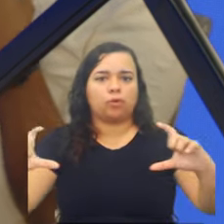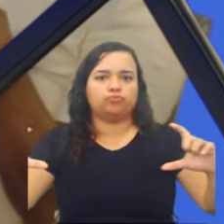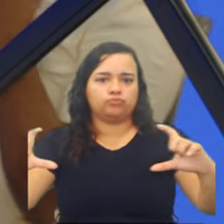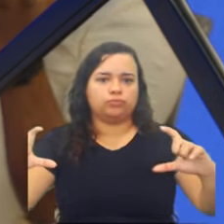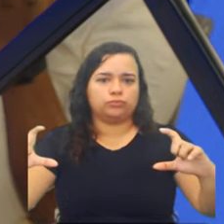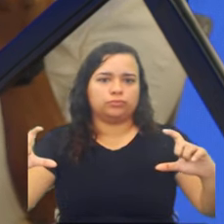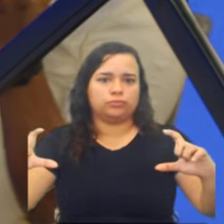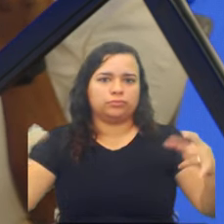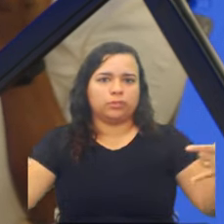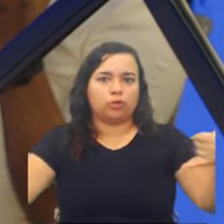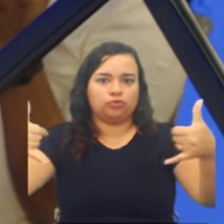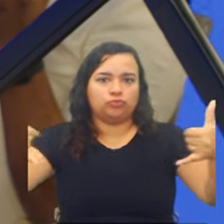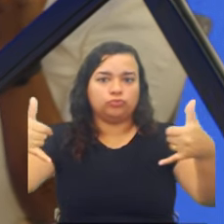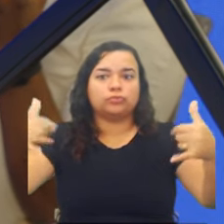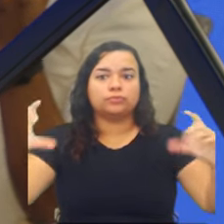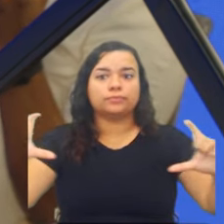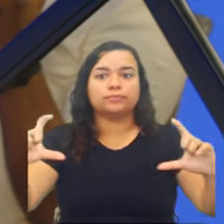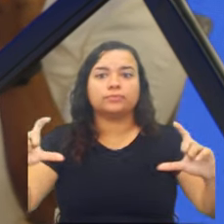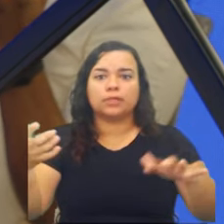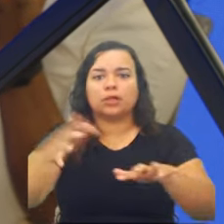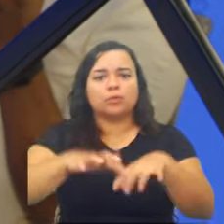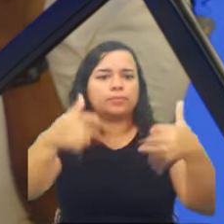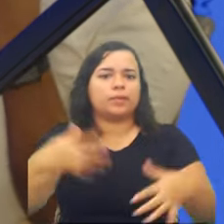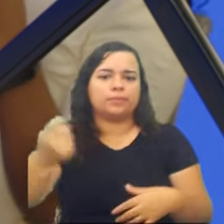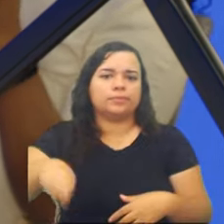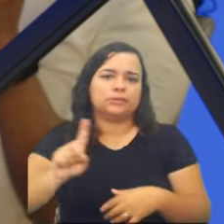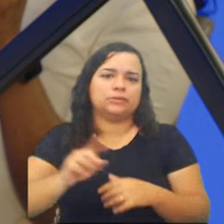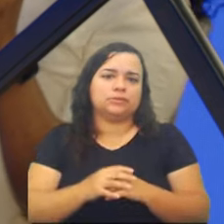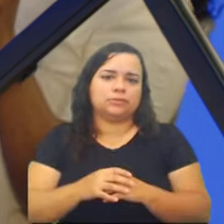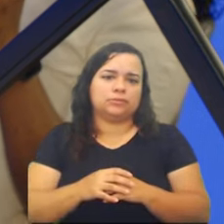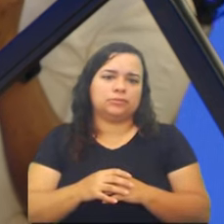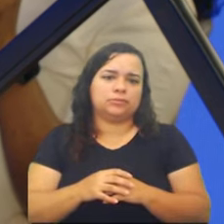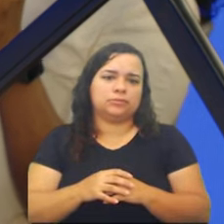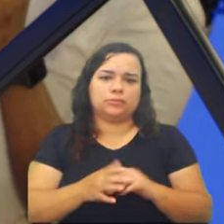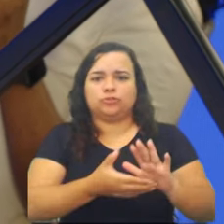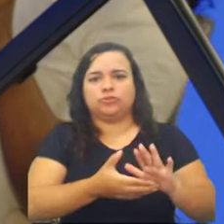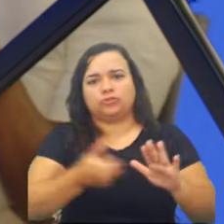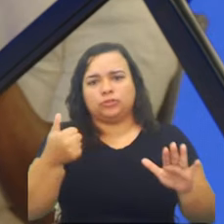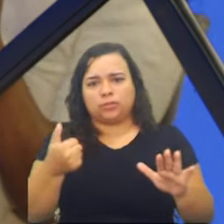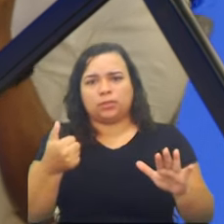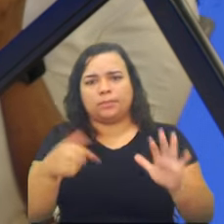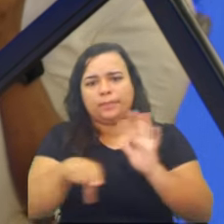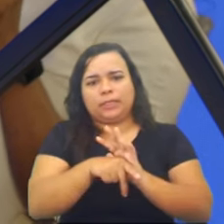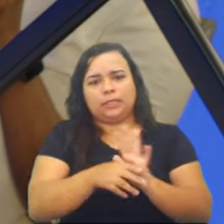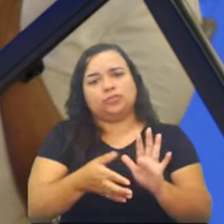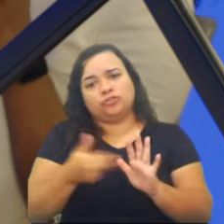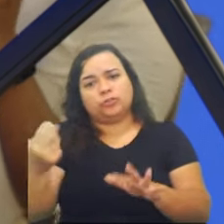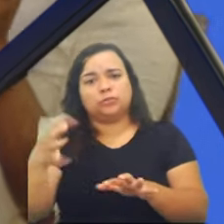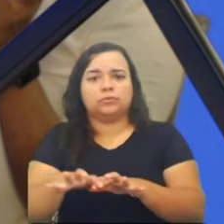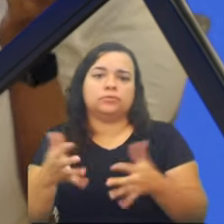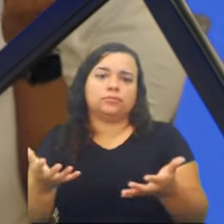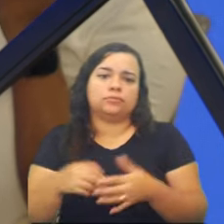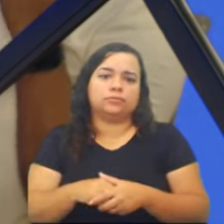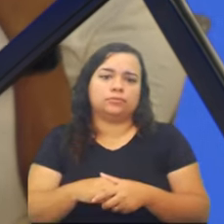conjunto eu não teria que falar de inclusão porque quando eu pularia pertencimento Tiraria inclusão né porque se